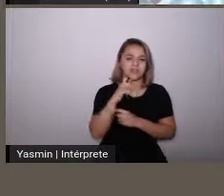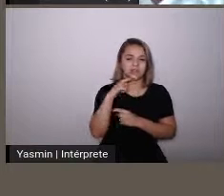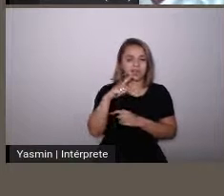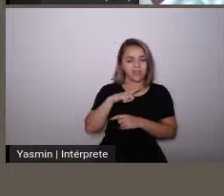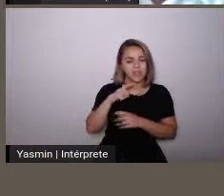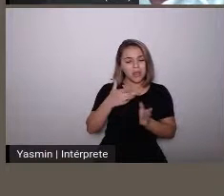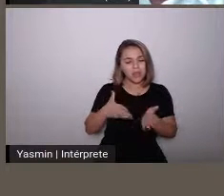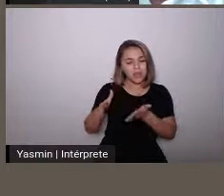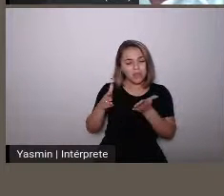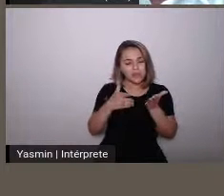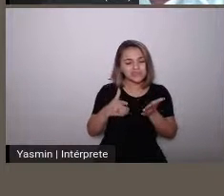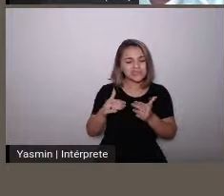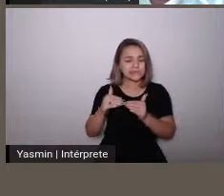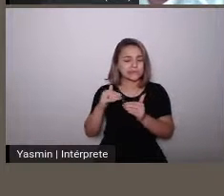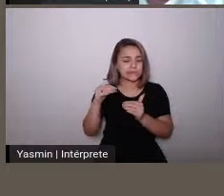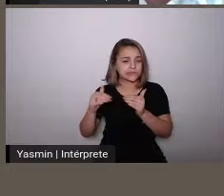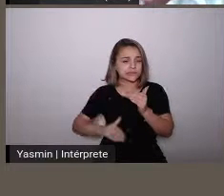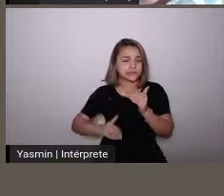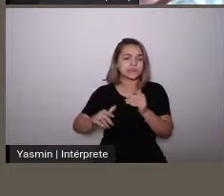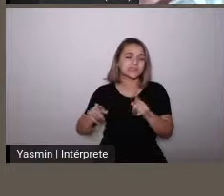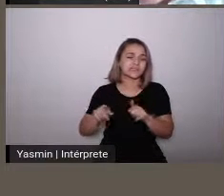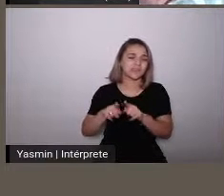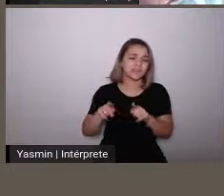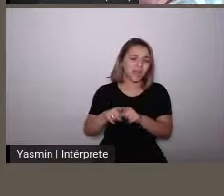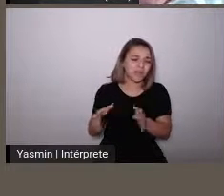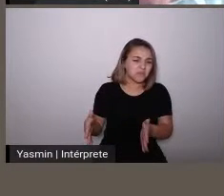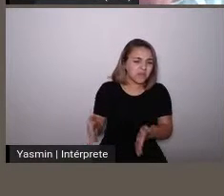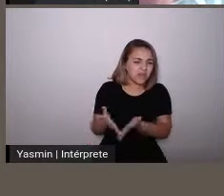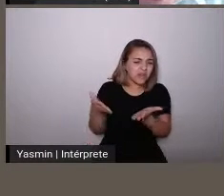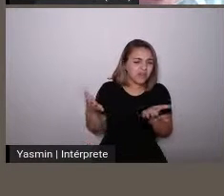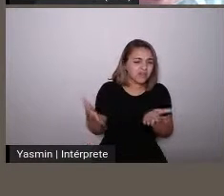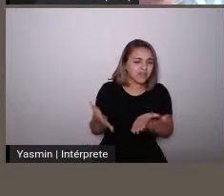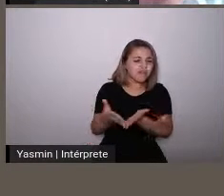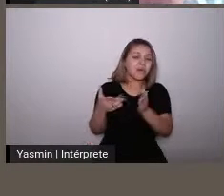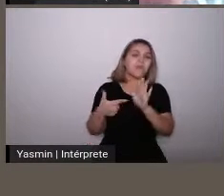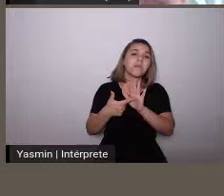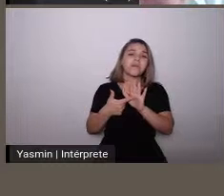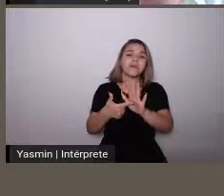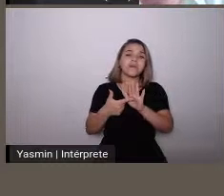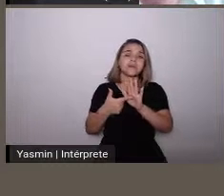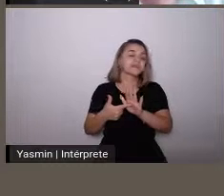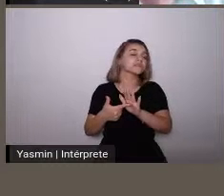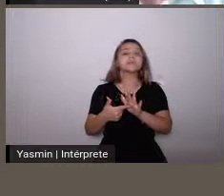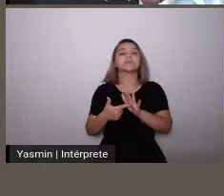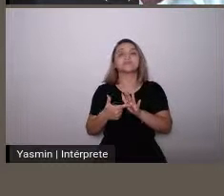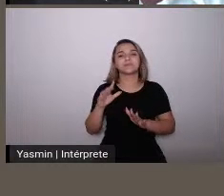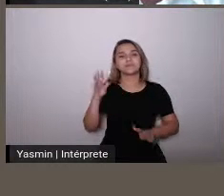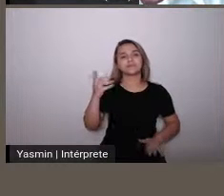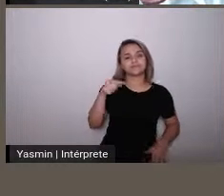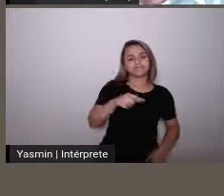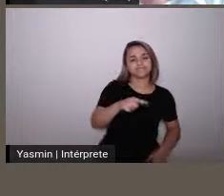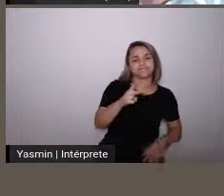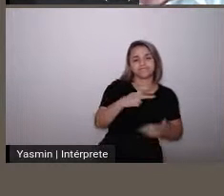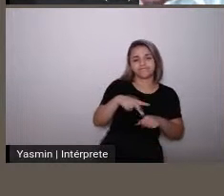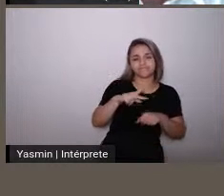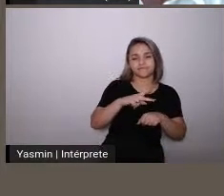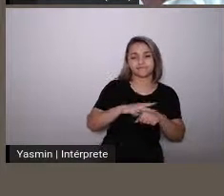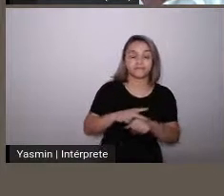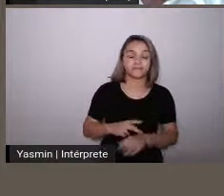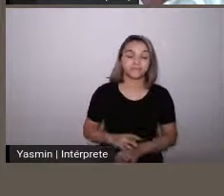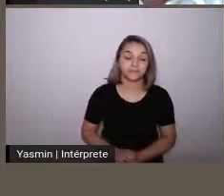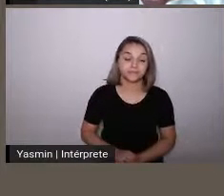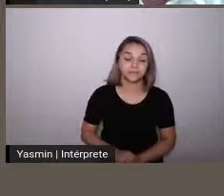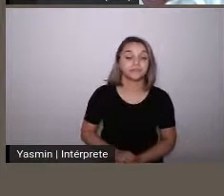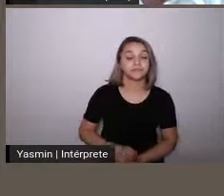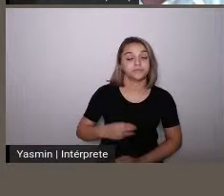na precariedade ainda mais reveladora da nossa situação. Maria Rita Galvão, em um